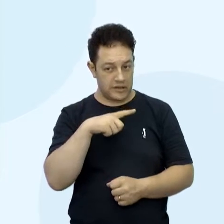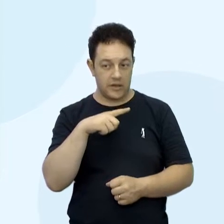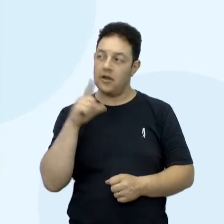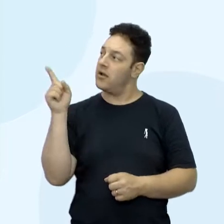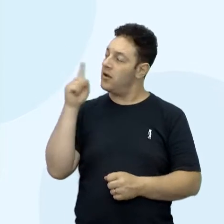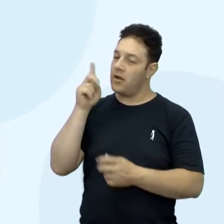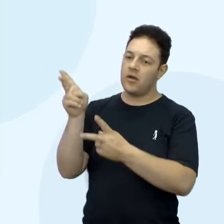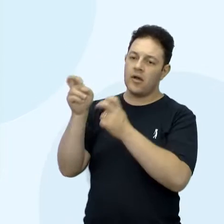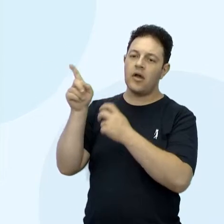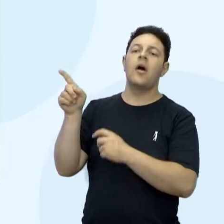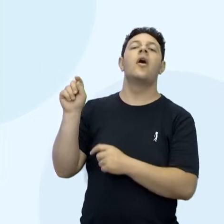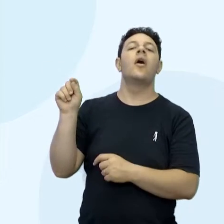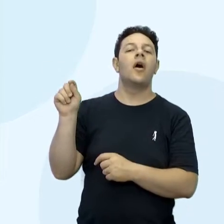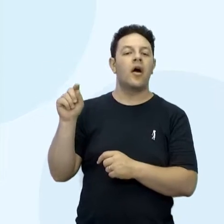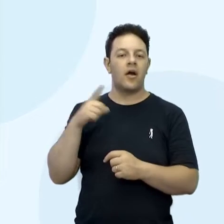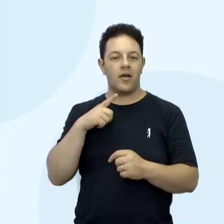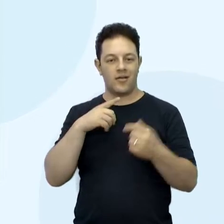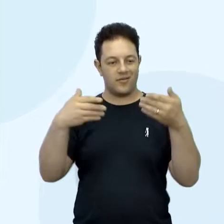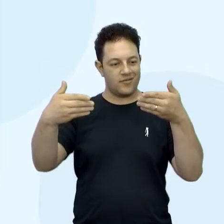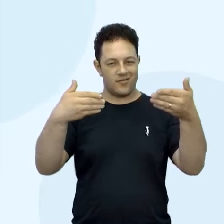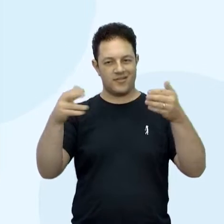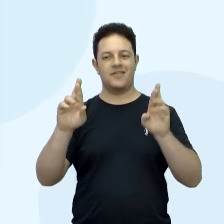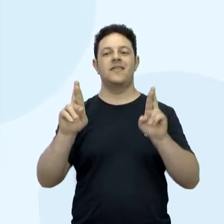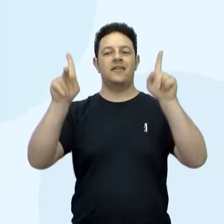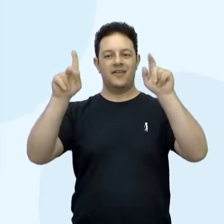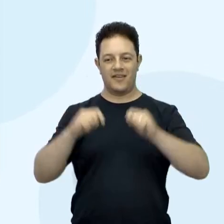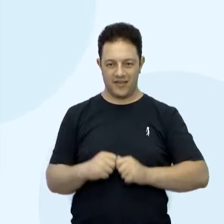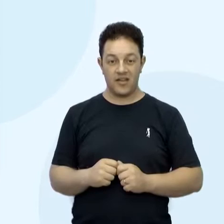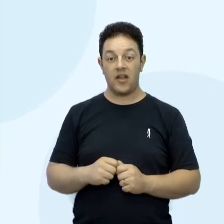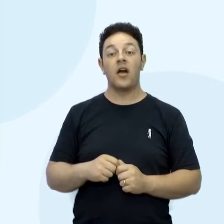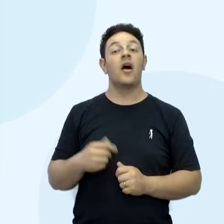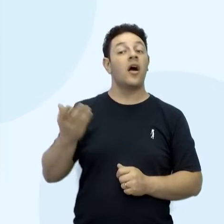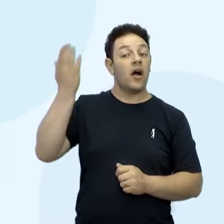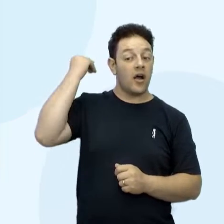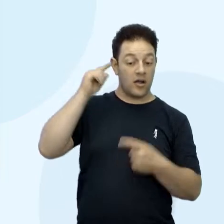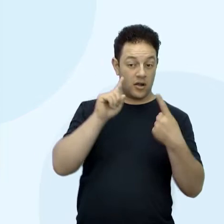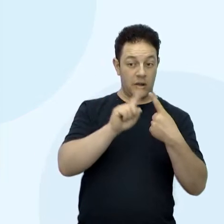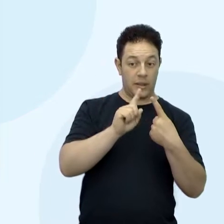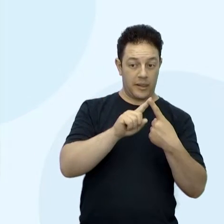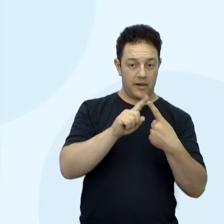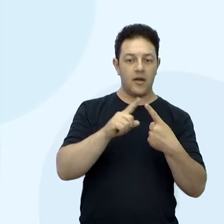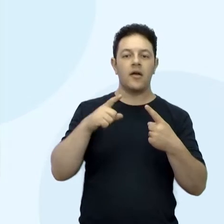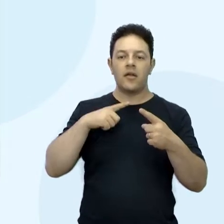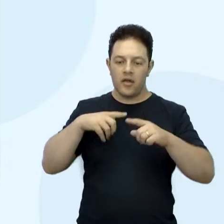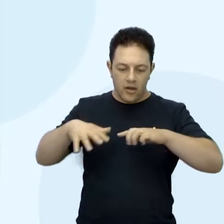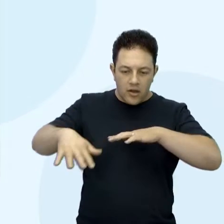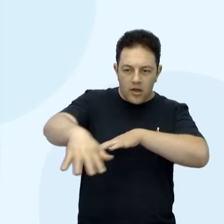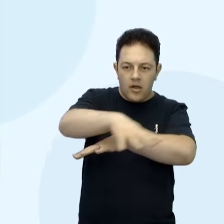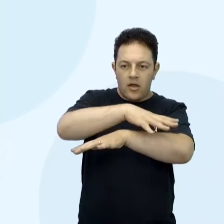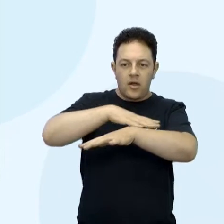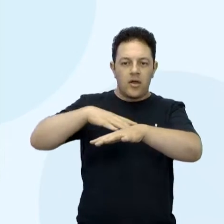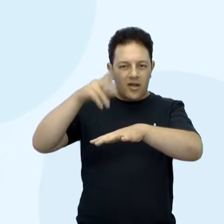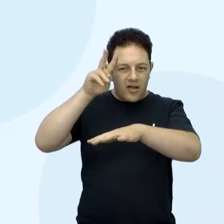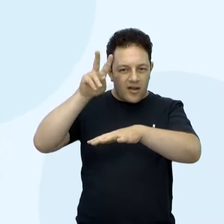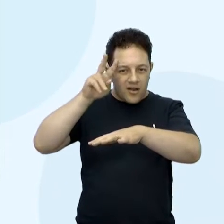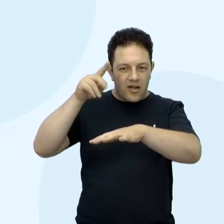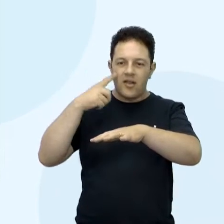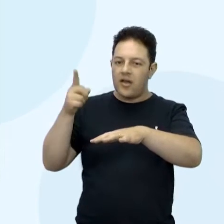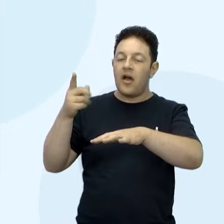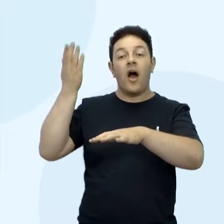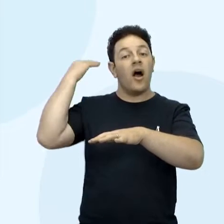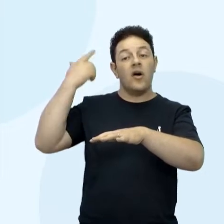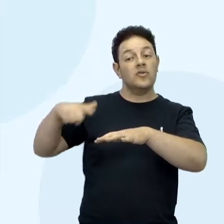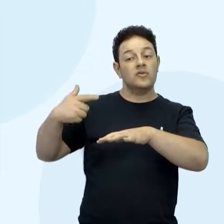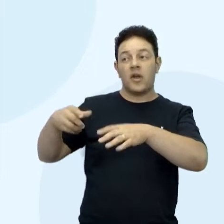conseguem perceber uma diferença entre as duas imagens, né? Primeiro, a diferença no entorno, né, da igreja,